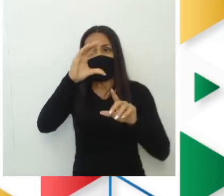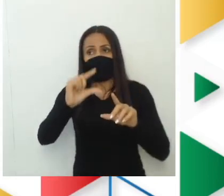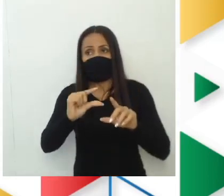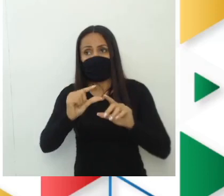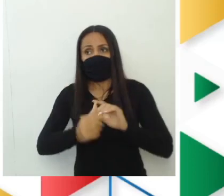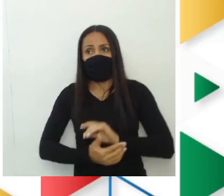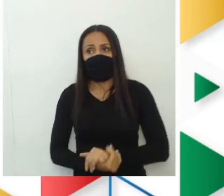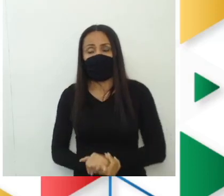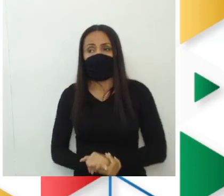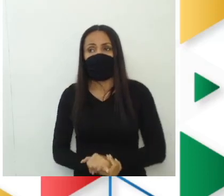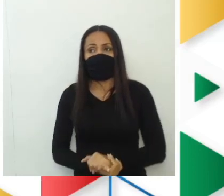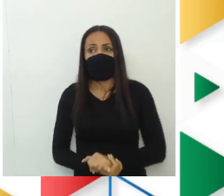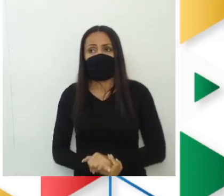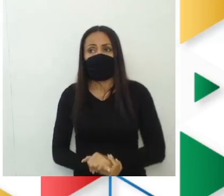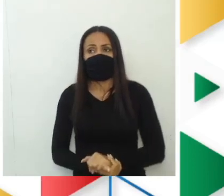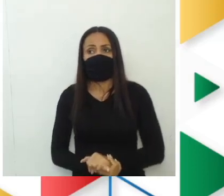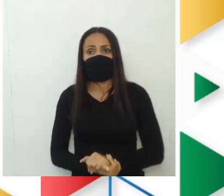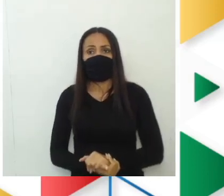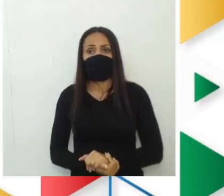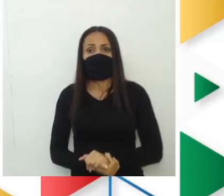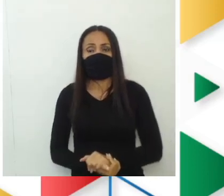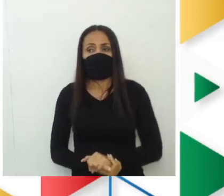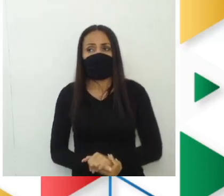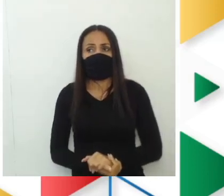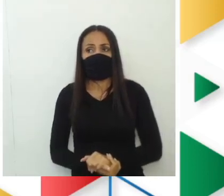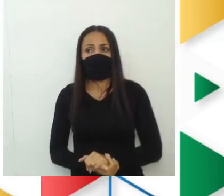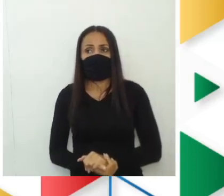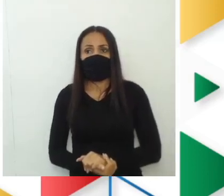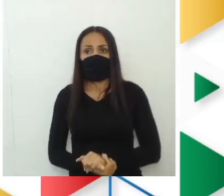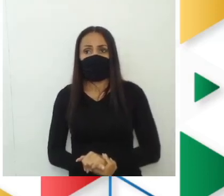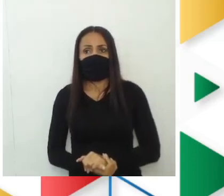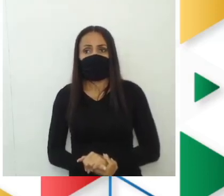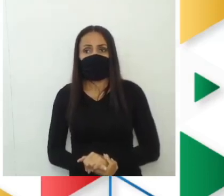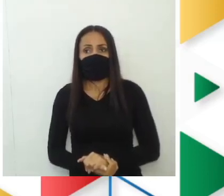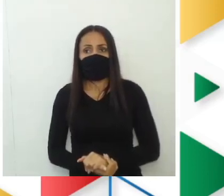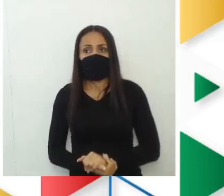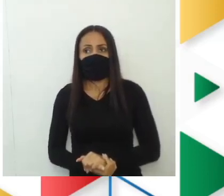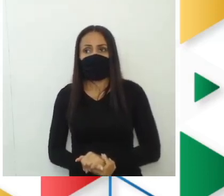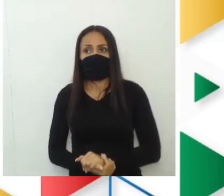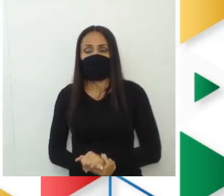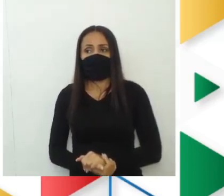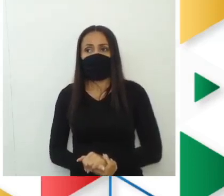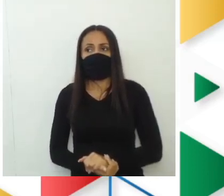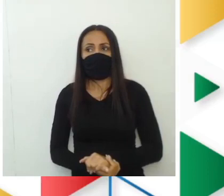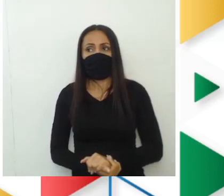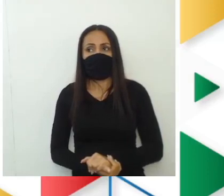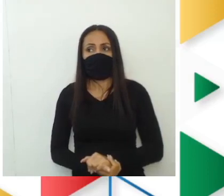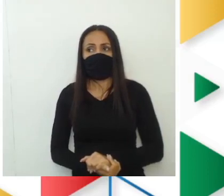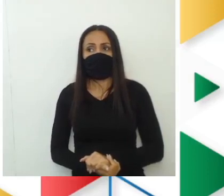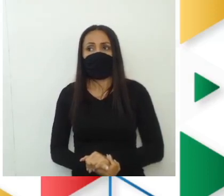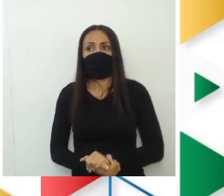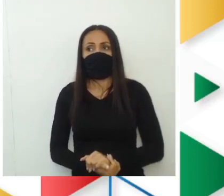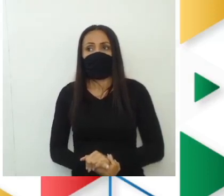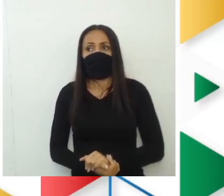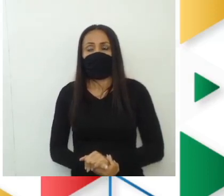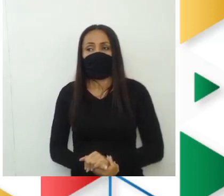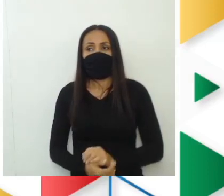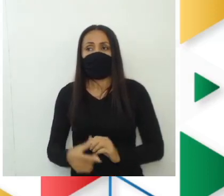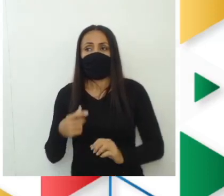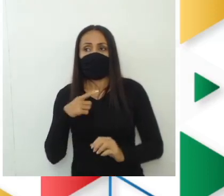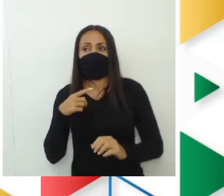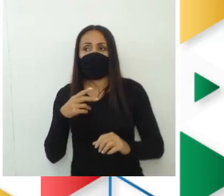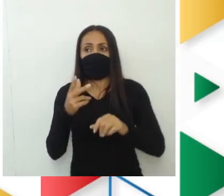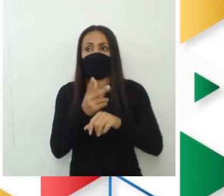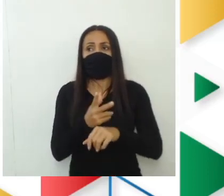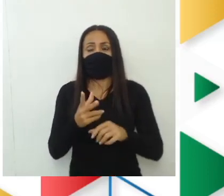aí representado na reta. Vamos ver então? Temos aí no teu canto esquerdo do teu vídeo o número